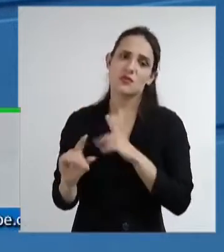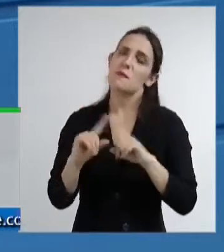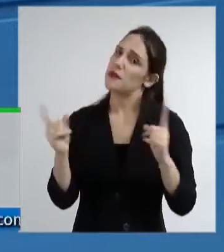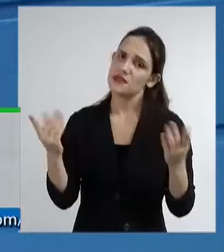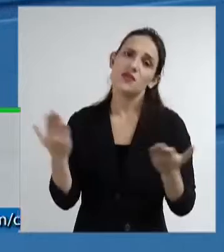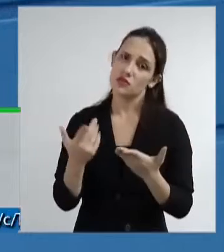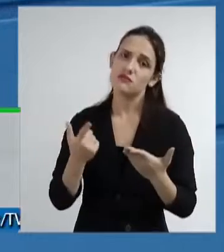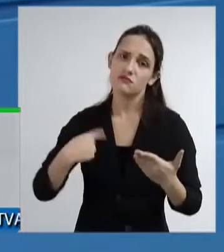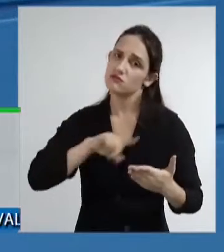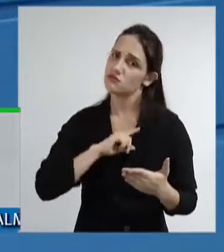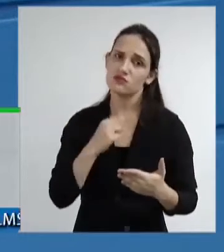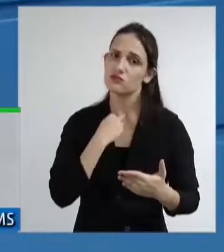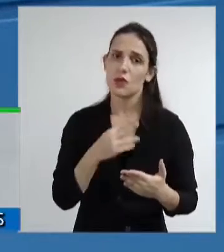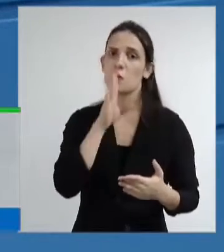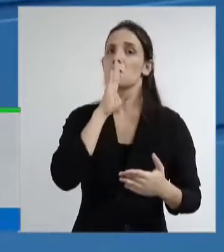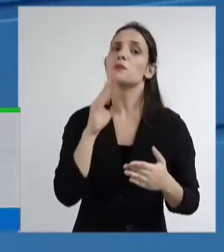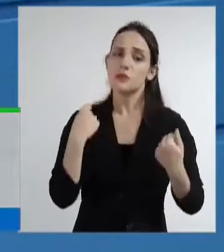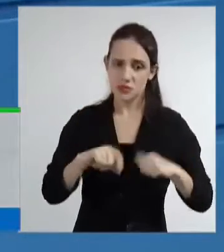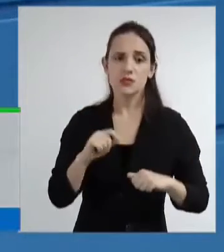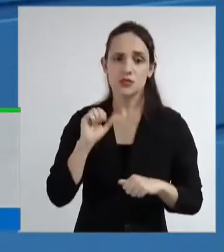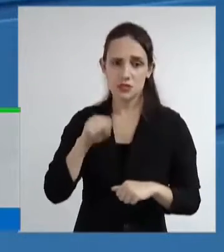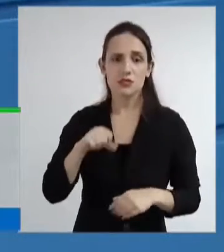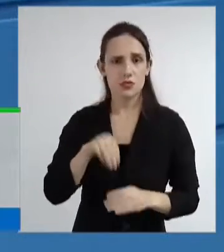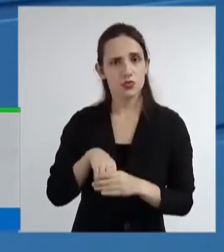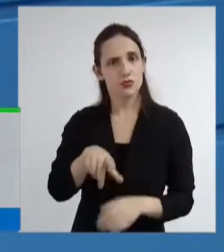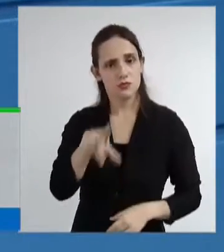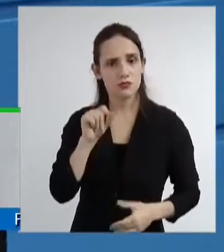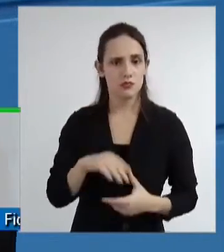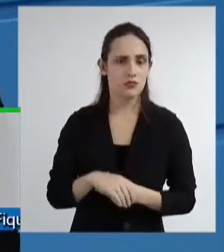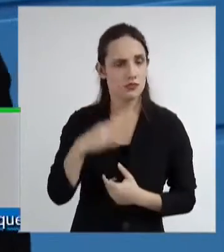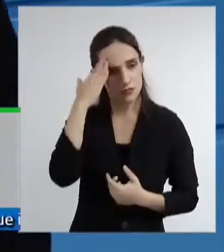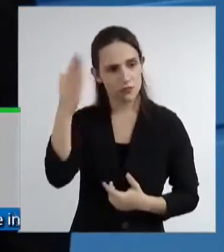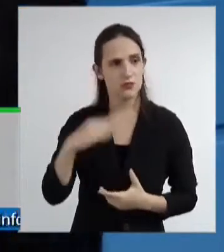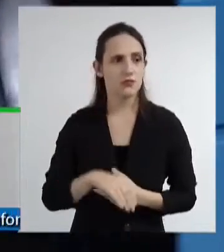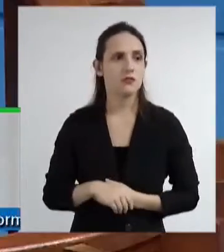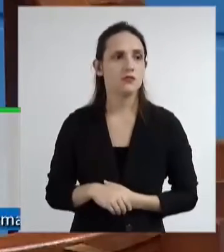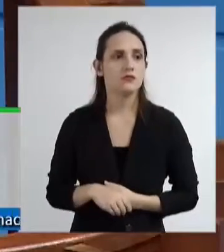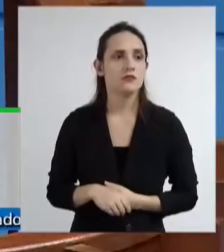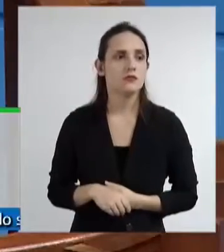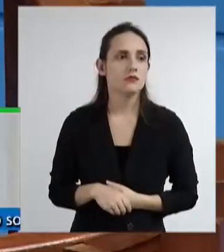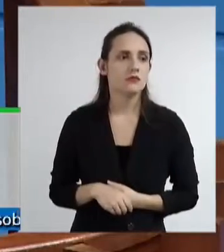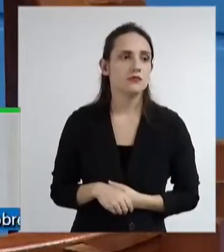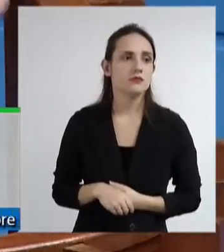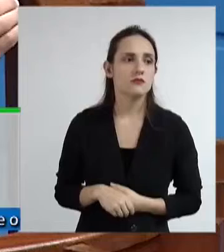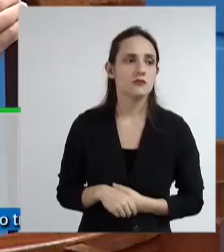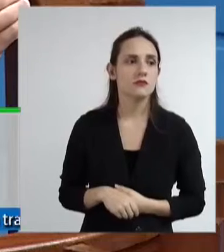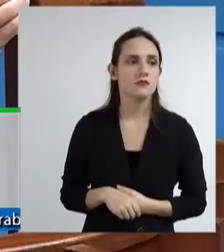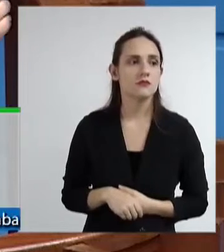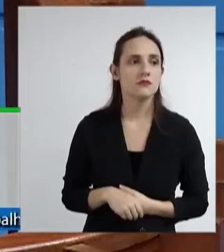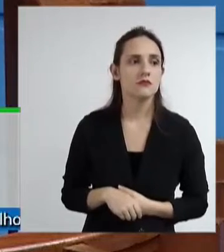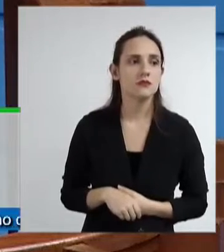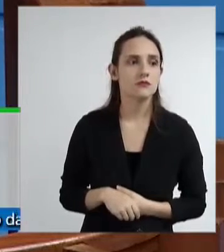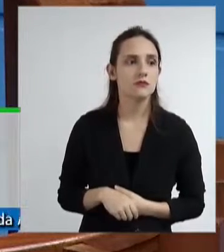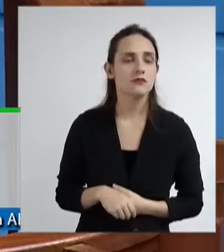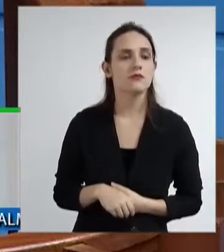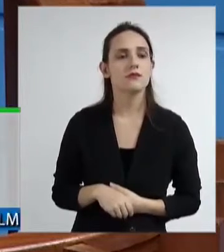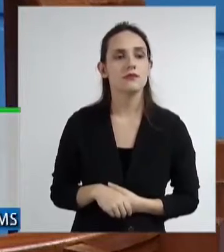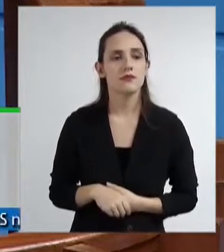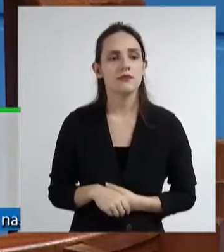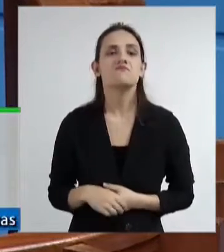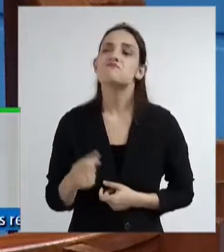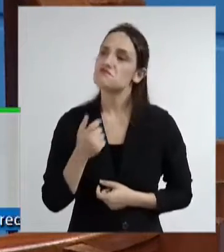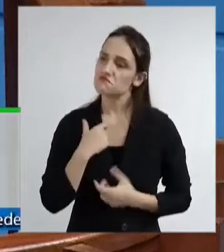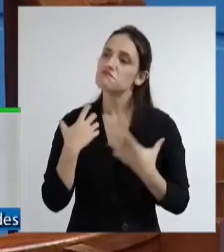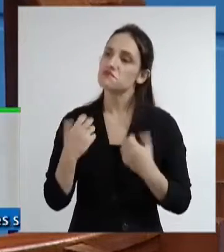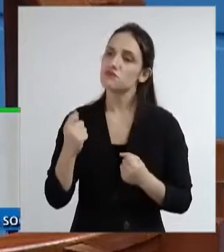situação dessa, nós não podemos também nos omitir, nos calar diante desse fato. Muito obrigado. Eu quero incorporar na íntegra a parte